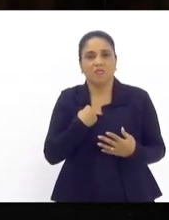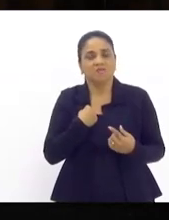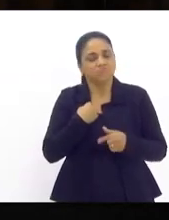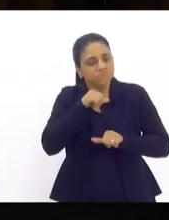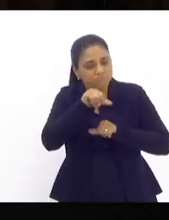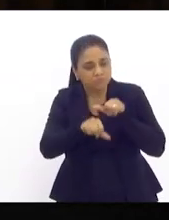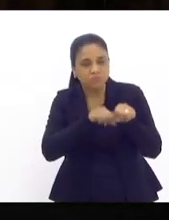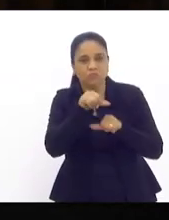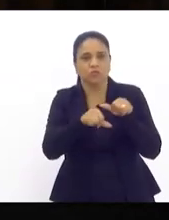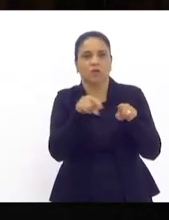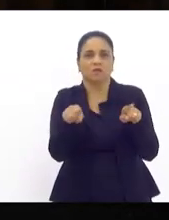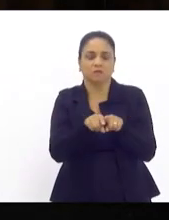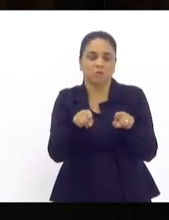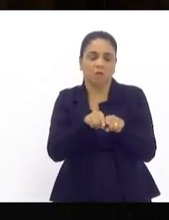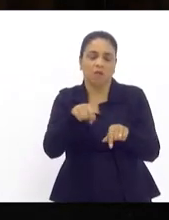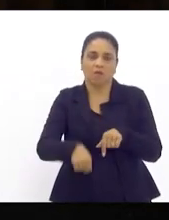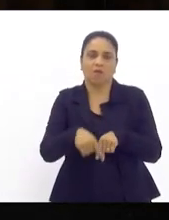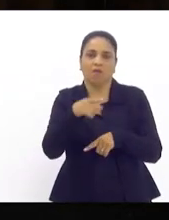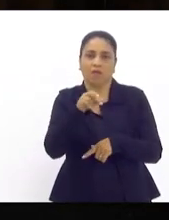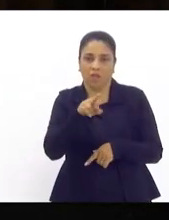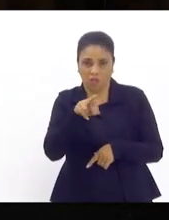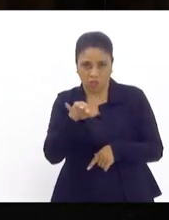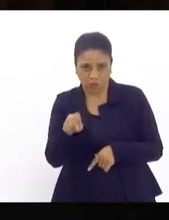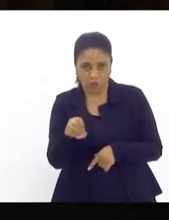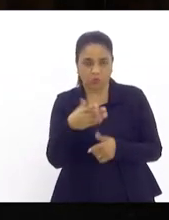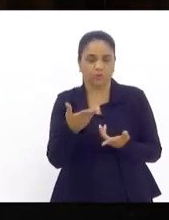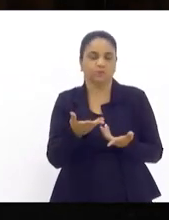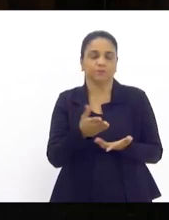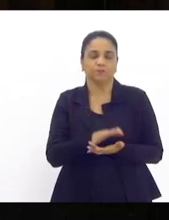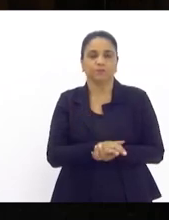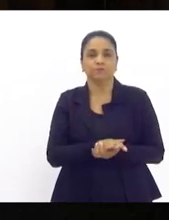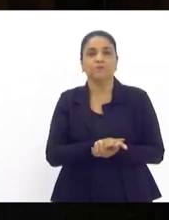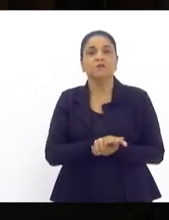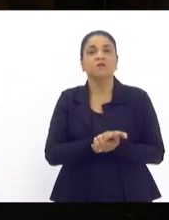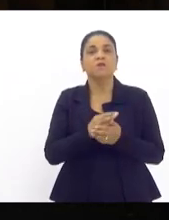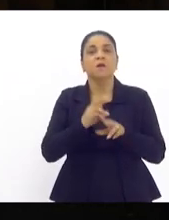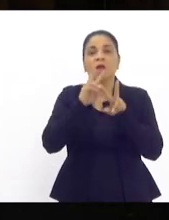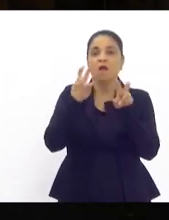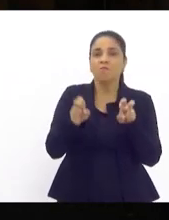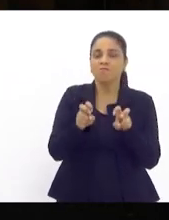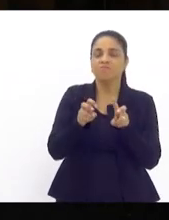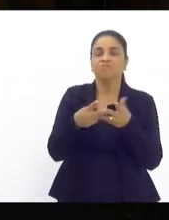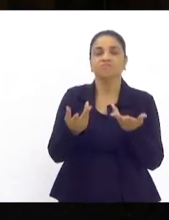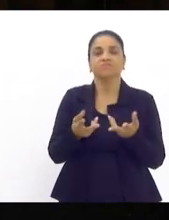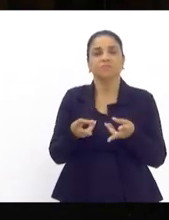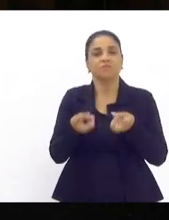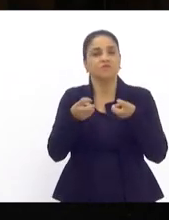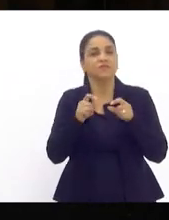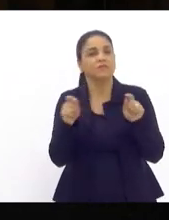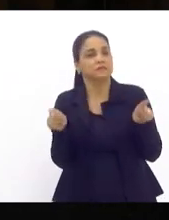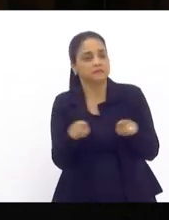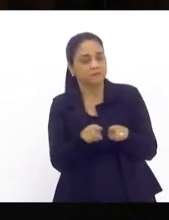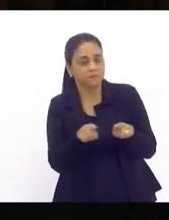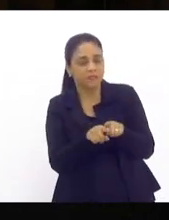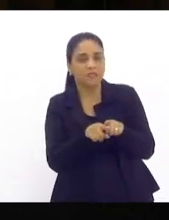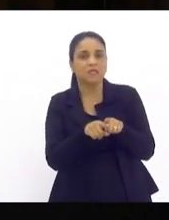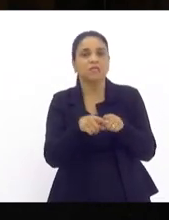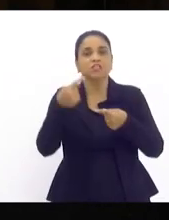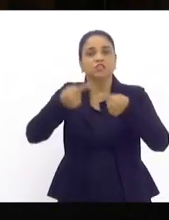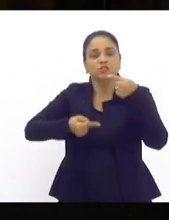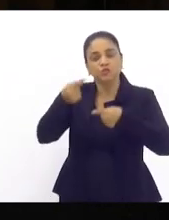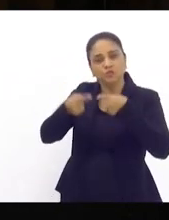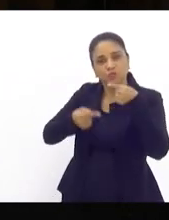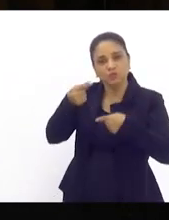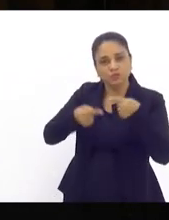ensino médio aqui também no nosso estado. Quero também aproveitar para salientar e lembrar da discussão em relação